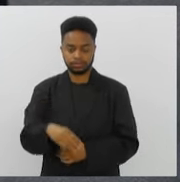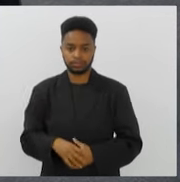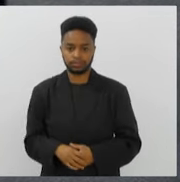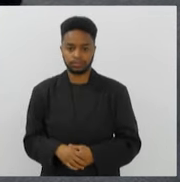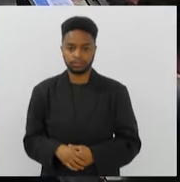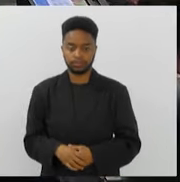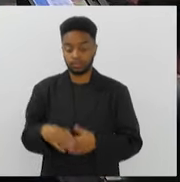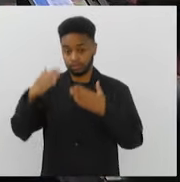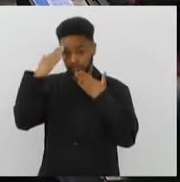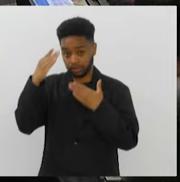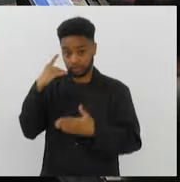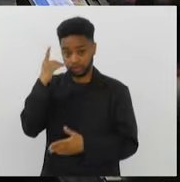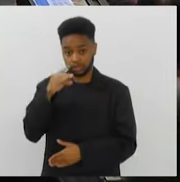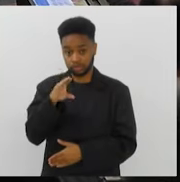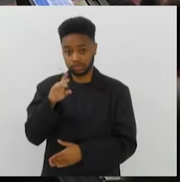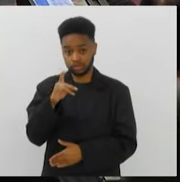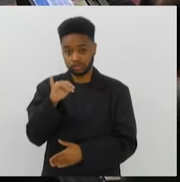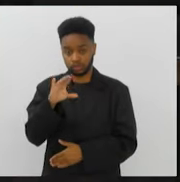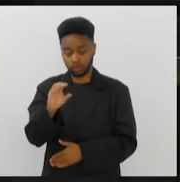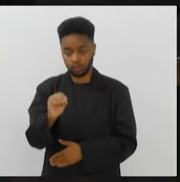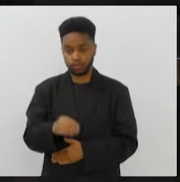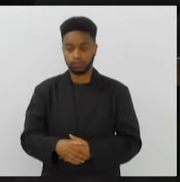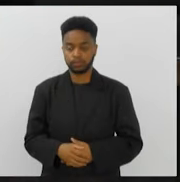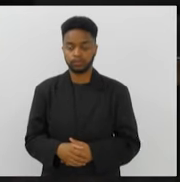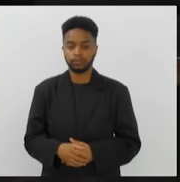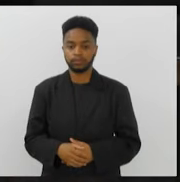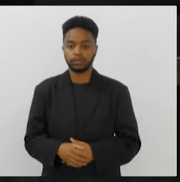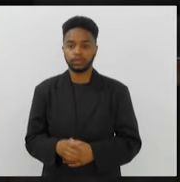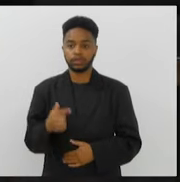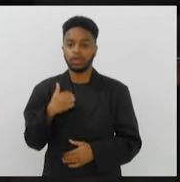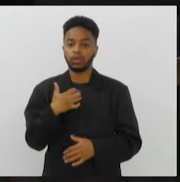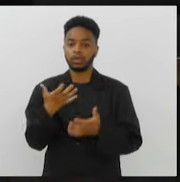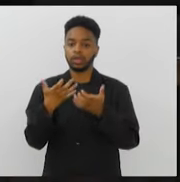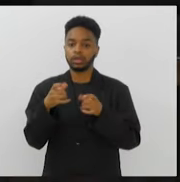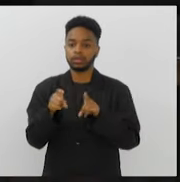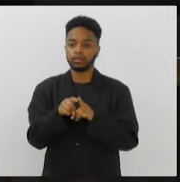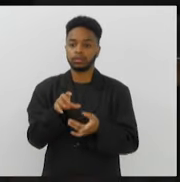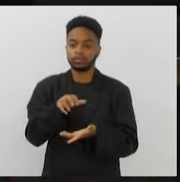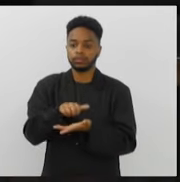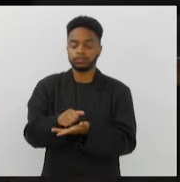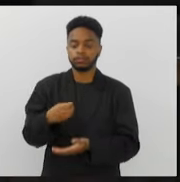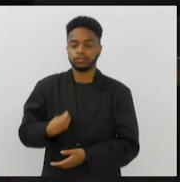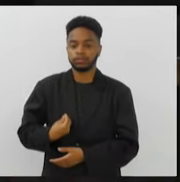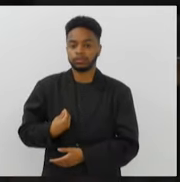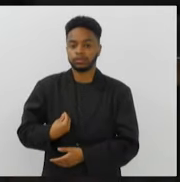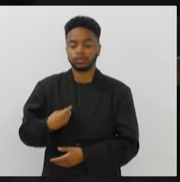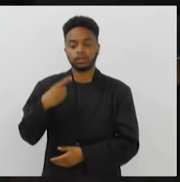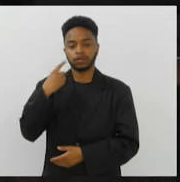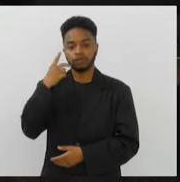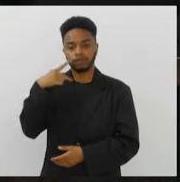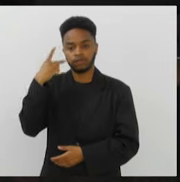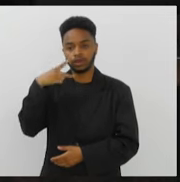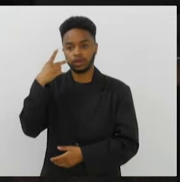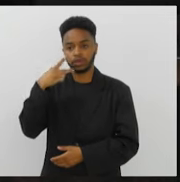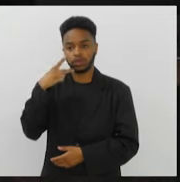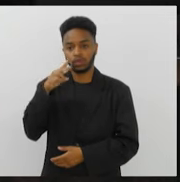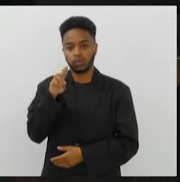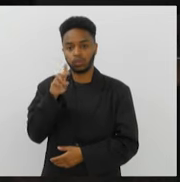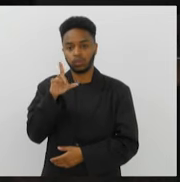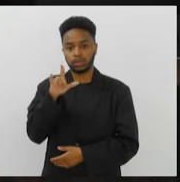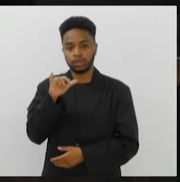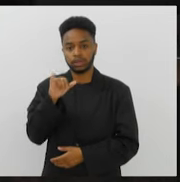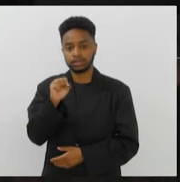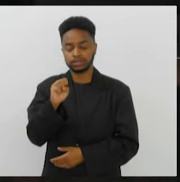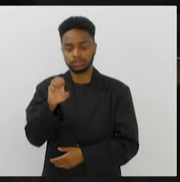Obrigado, deputado Chico. Eu gostaria de também registrar aqui a presença do vereador Ulisses